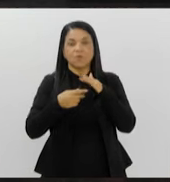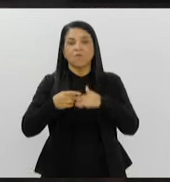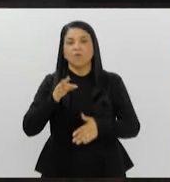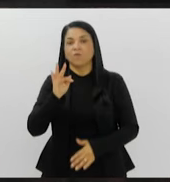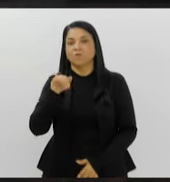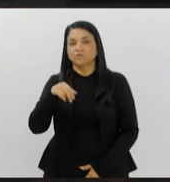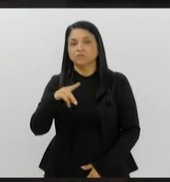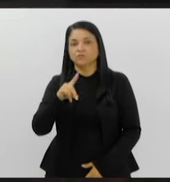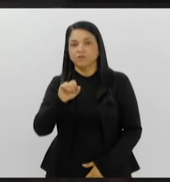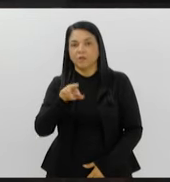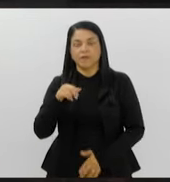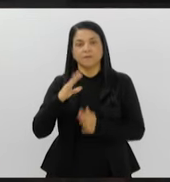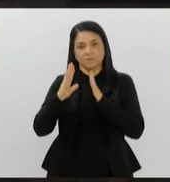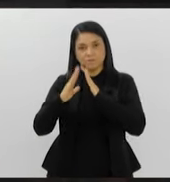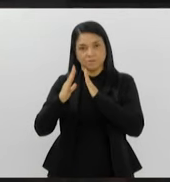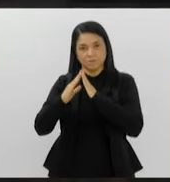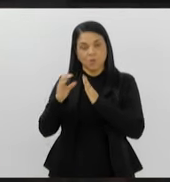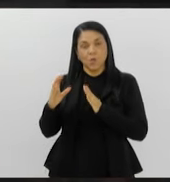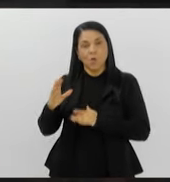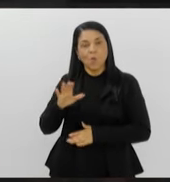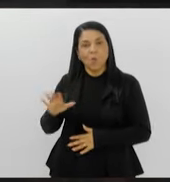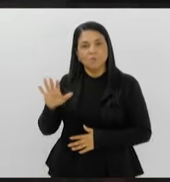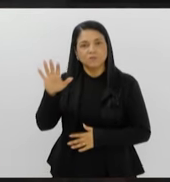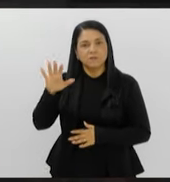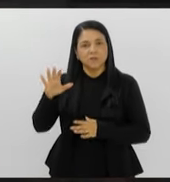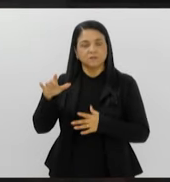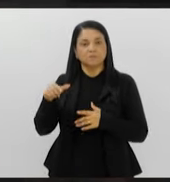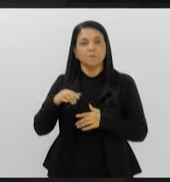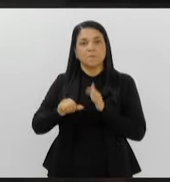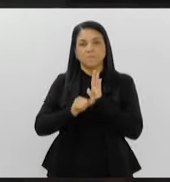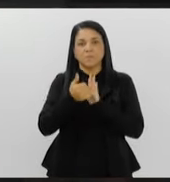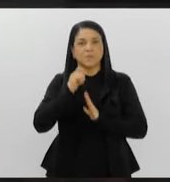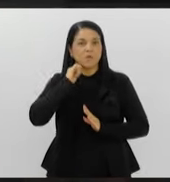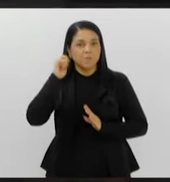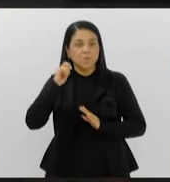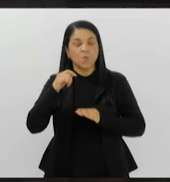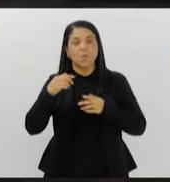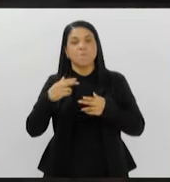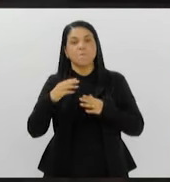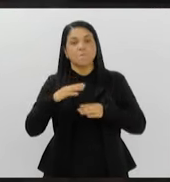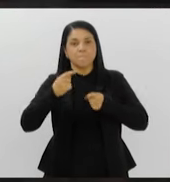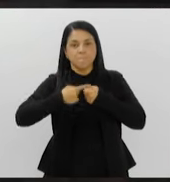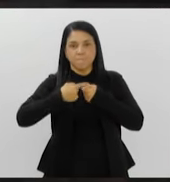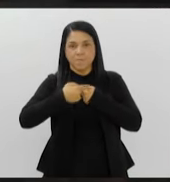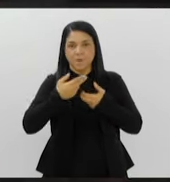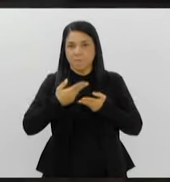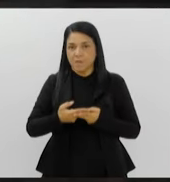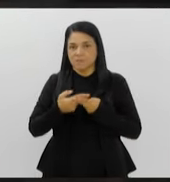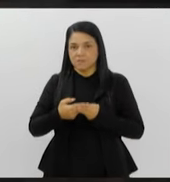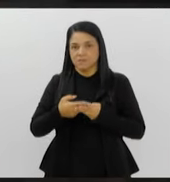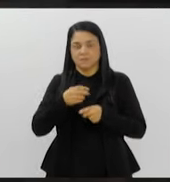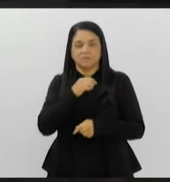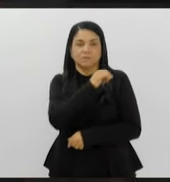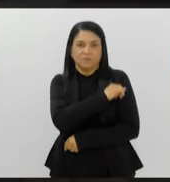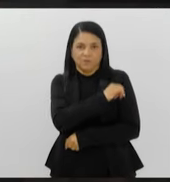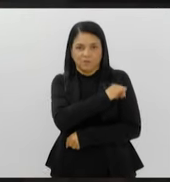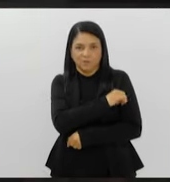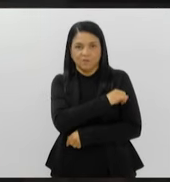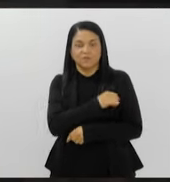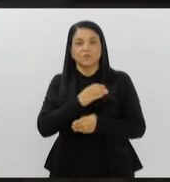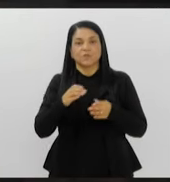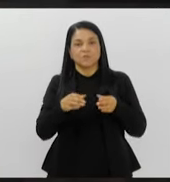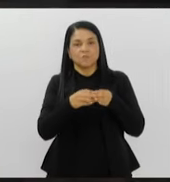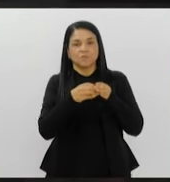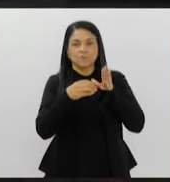imóveis localizados na comunidade 1º de abril, no bairro Paciência, no município do Rio de Janeiro. Parecer da Comissão